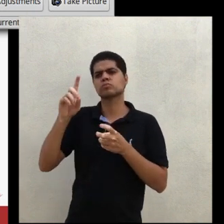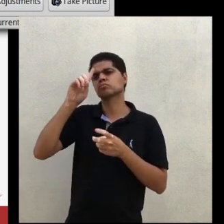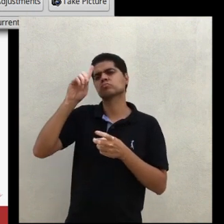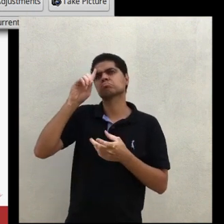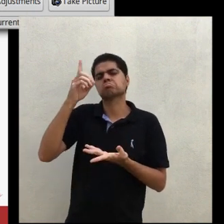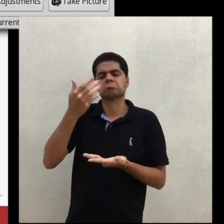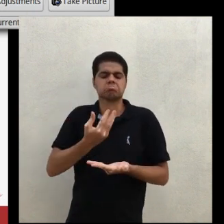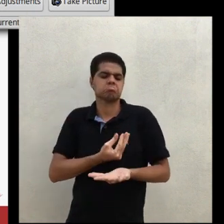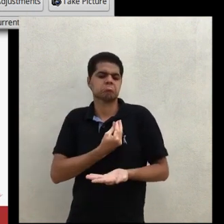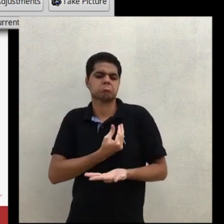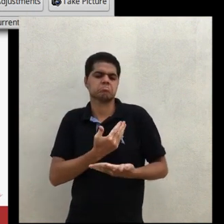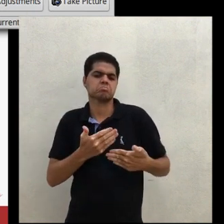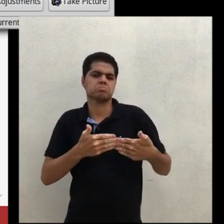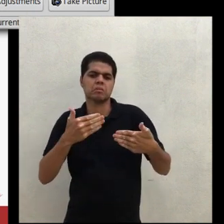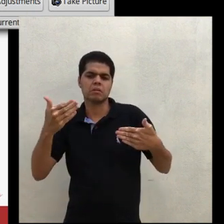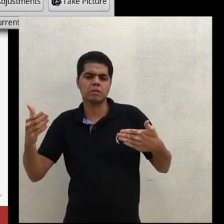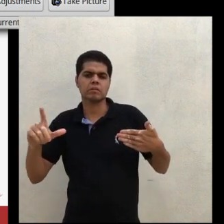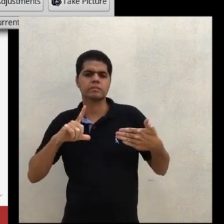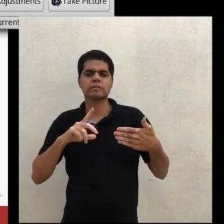aceitação do produto?